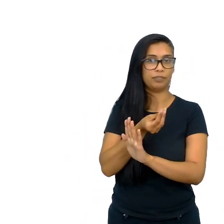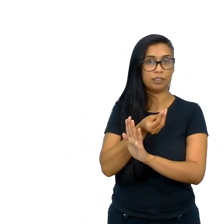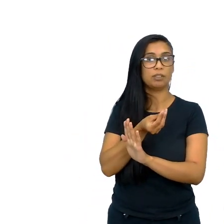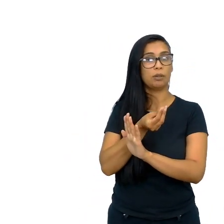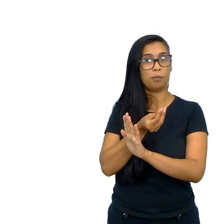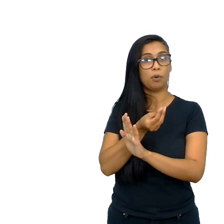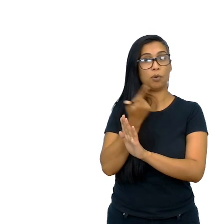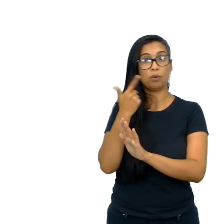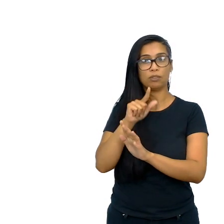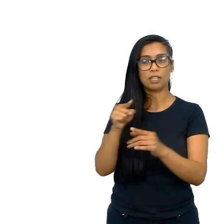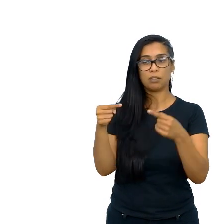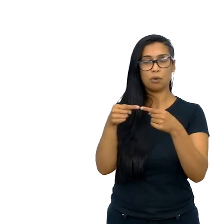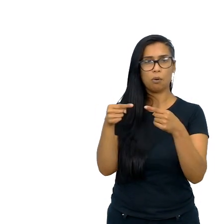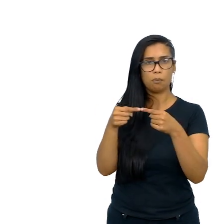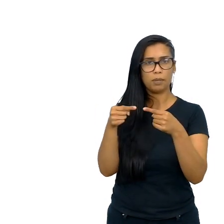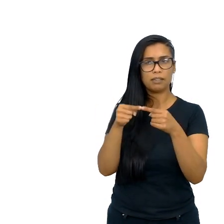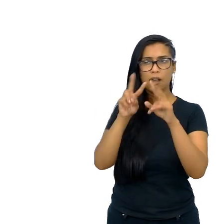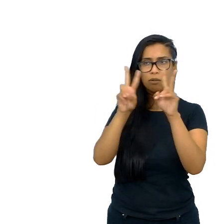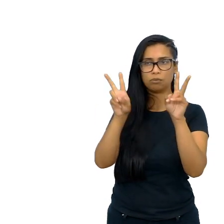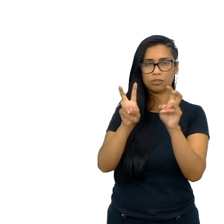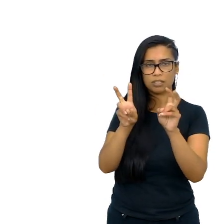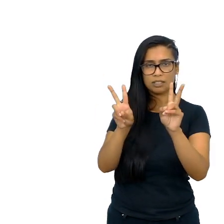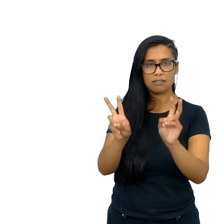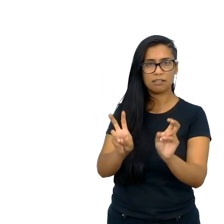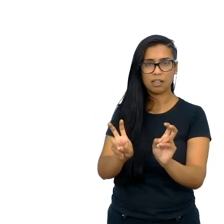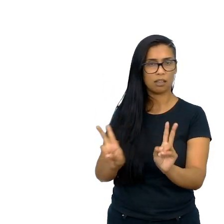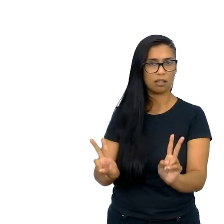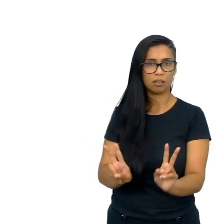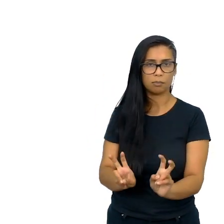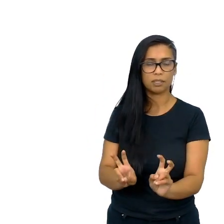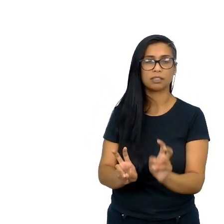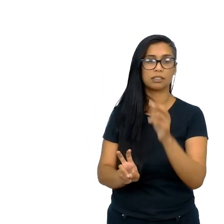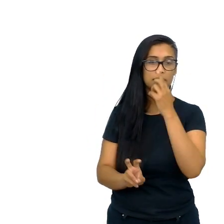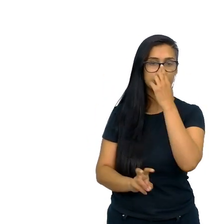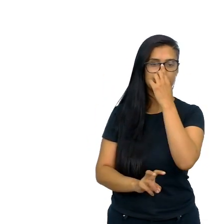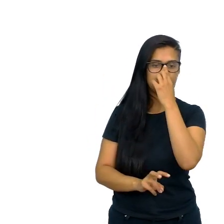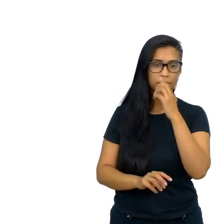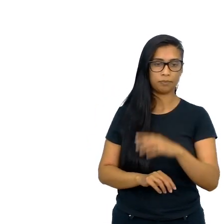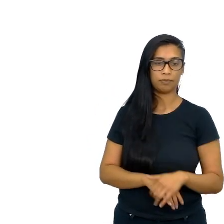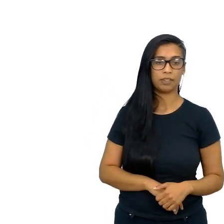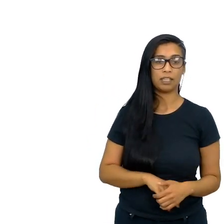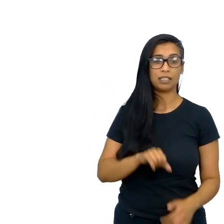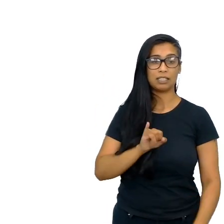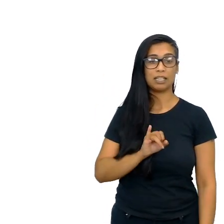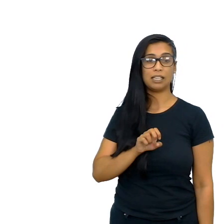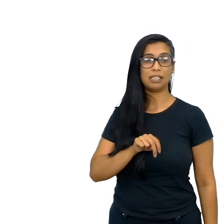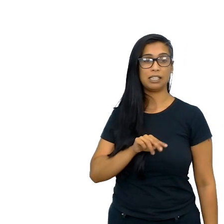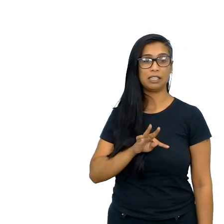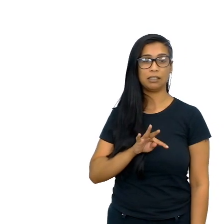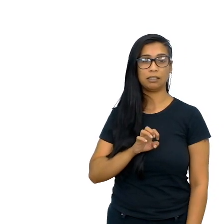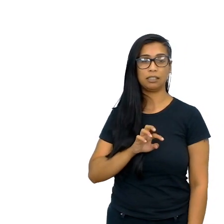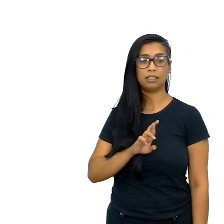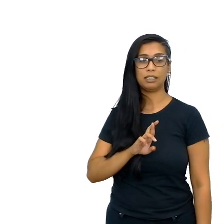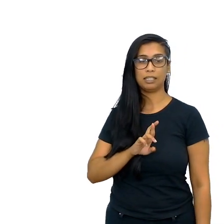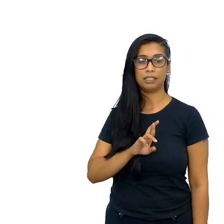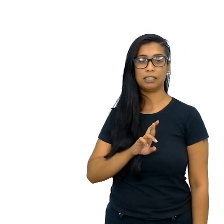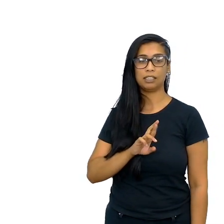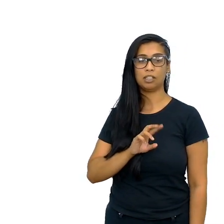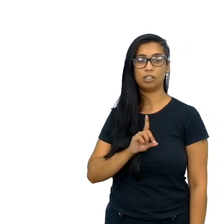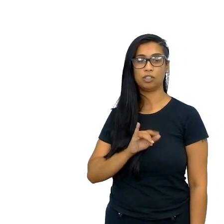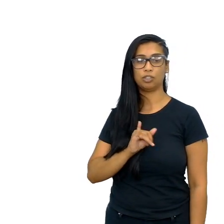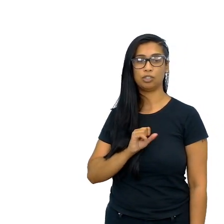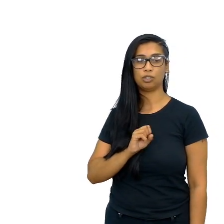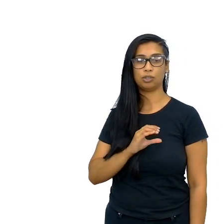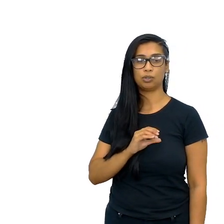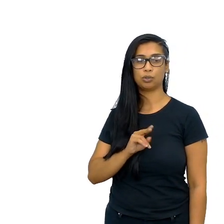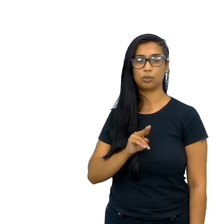exemplo, e conteúdos abordados. Nas interdiscursividades, nós podemos já pensar nos